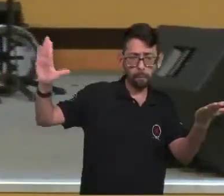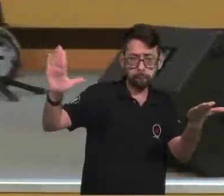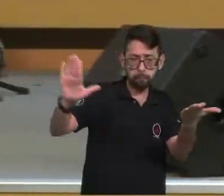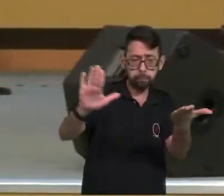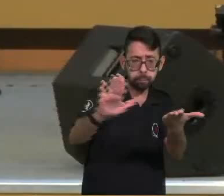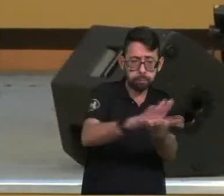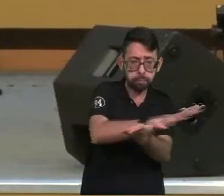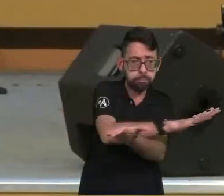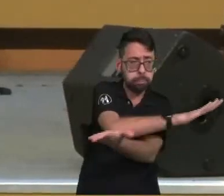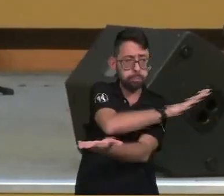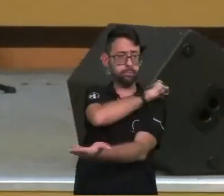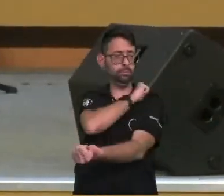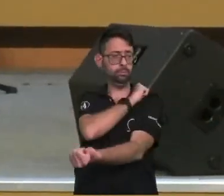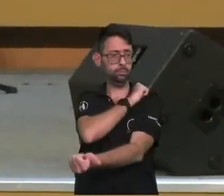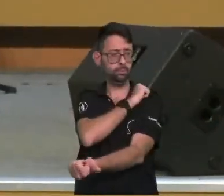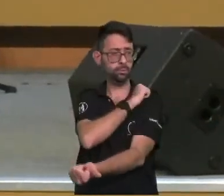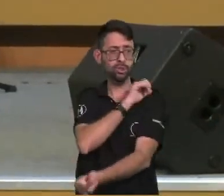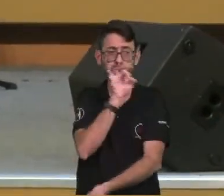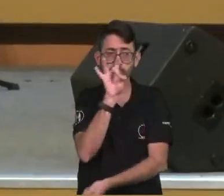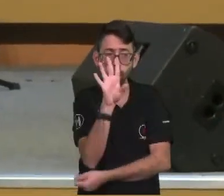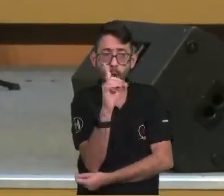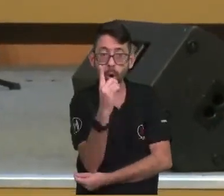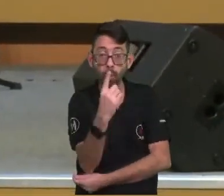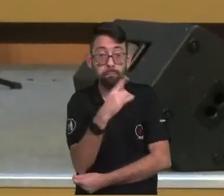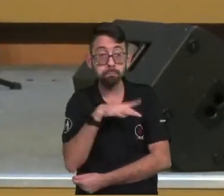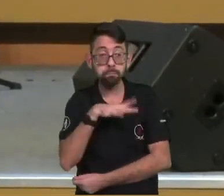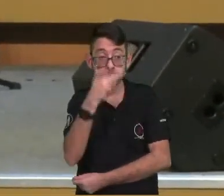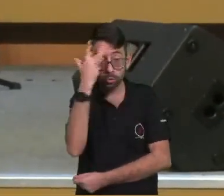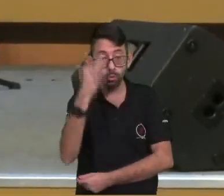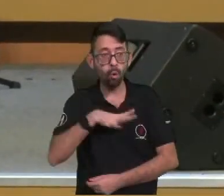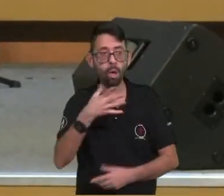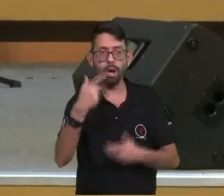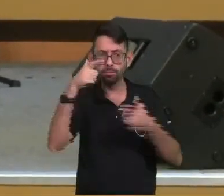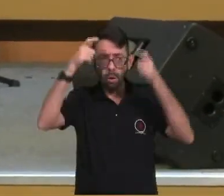matava. E o Zequias? O Zequias está lá orando, e o anjo matando.